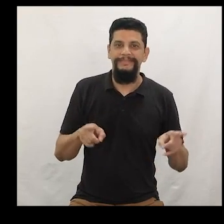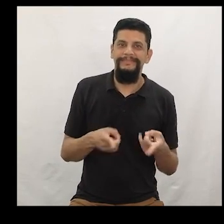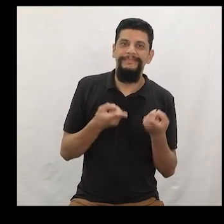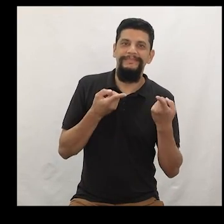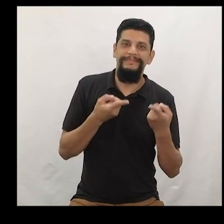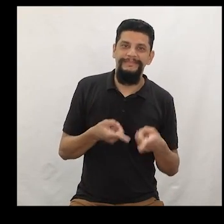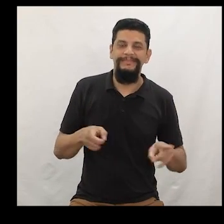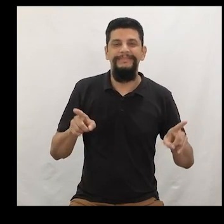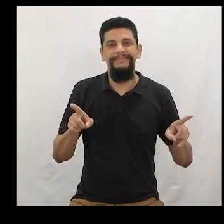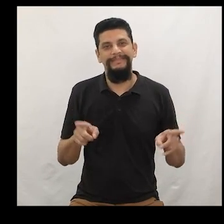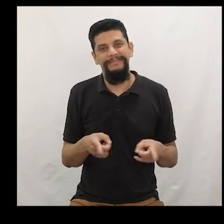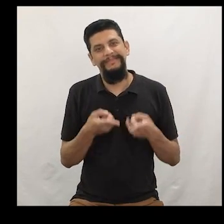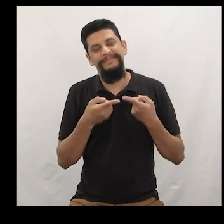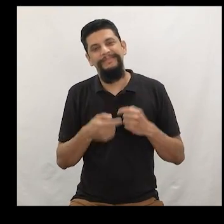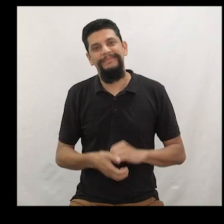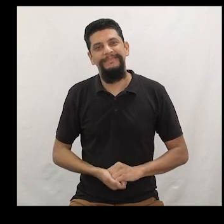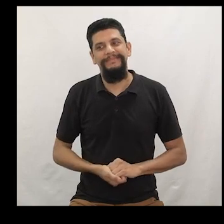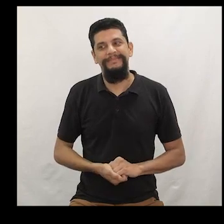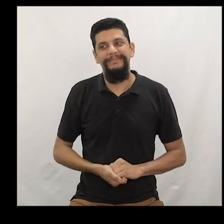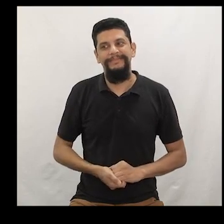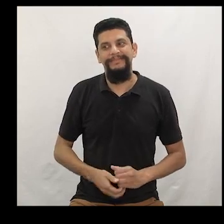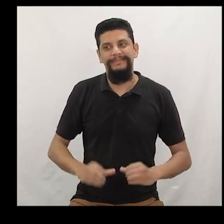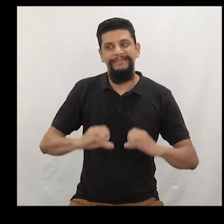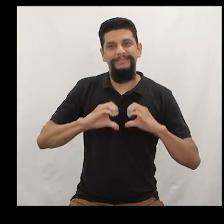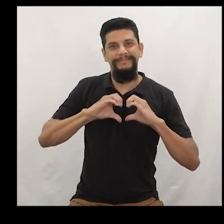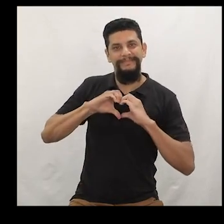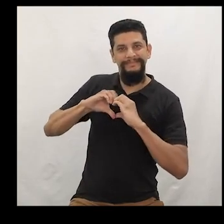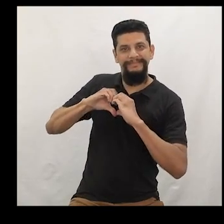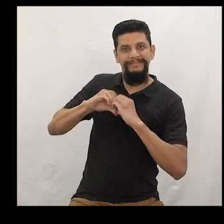laia, laia, laia, laia, laia.